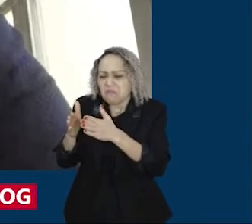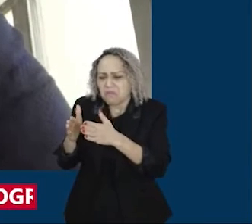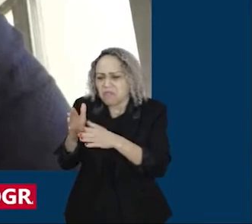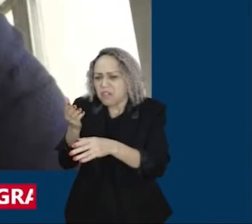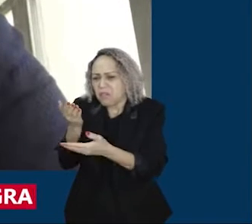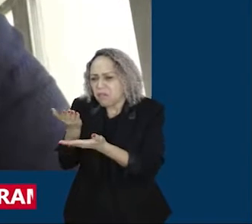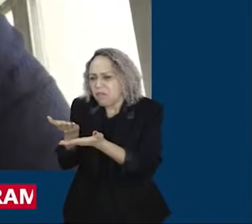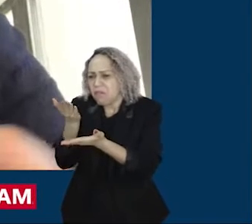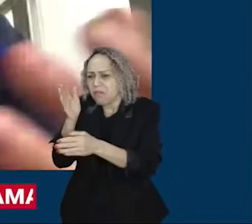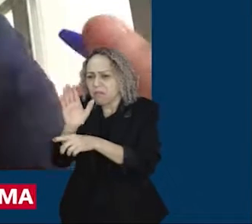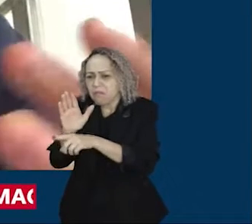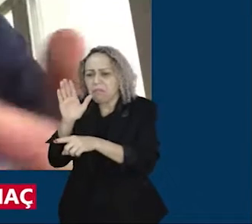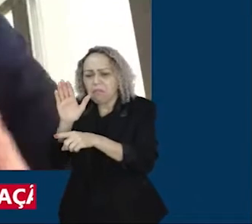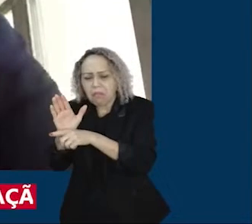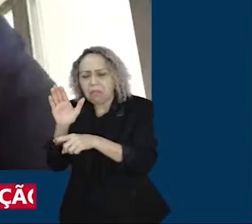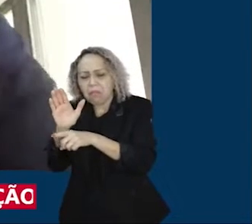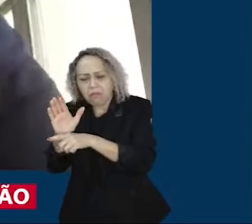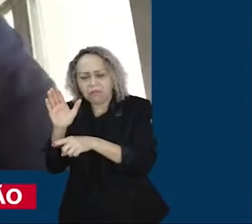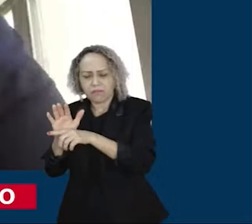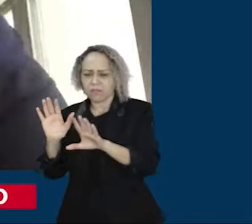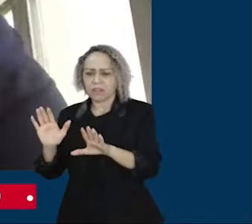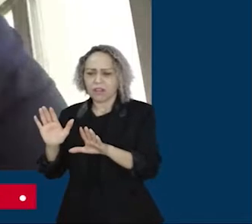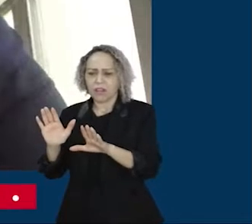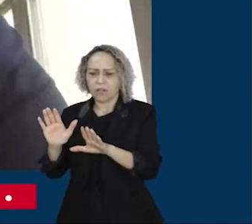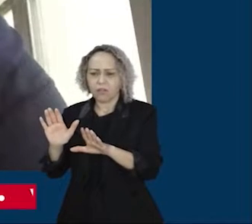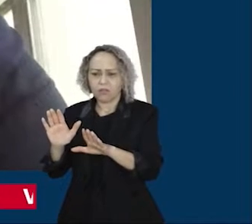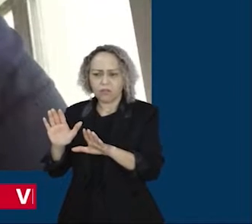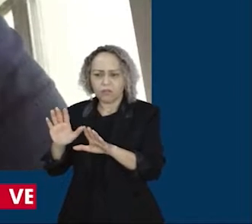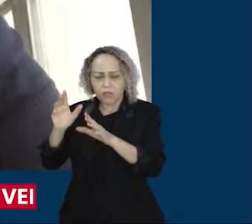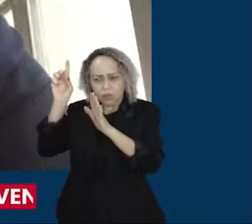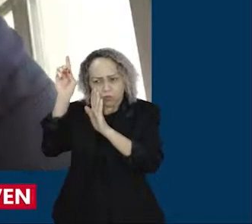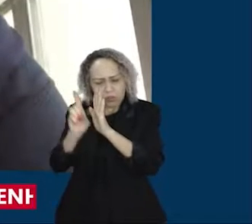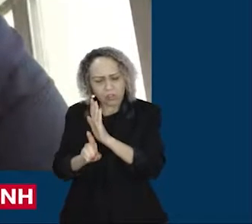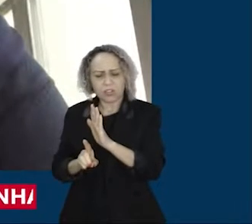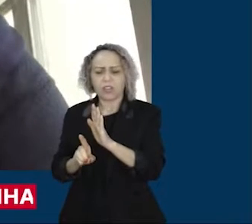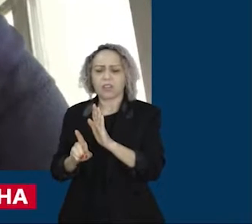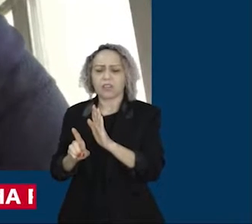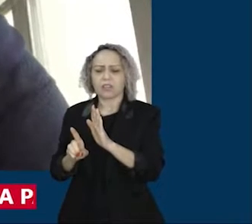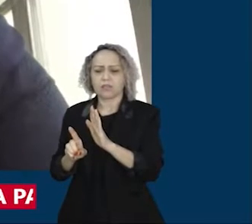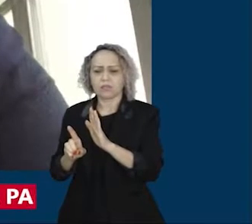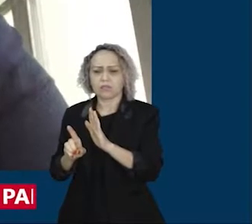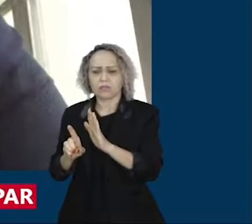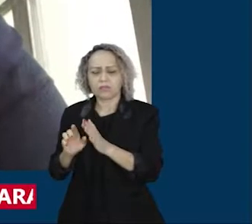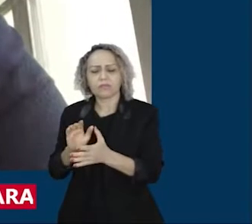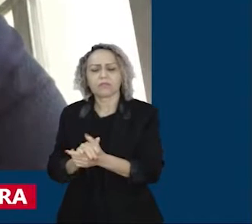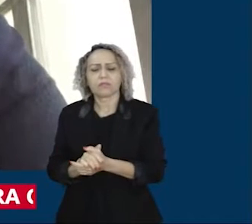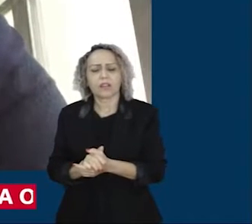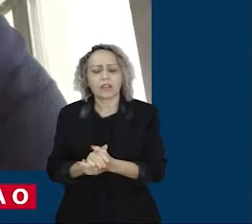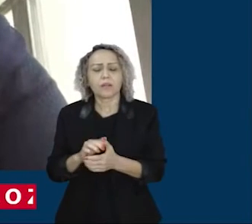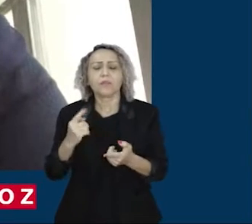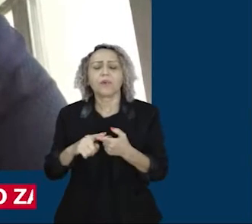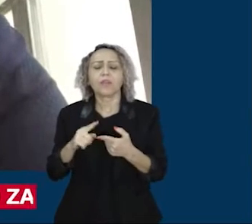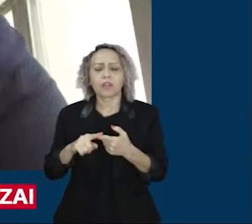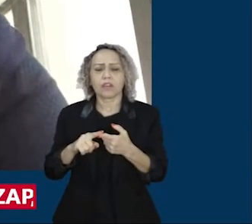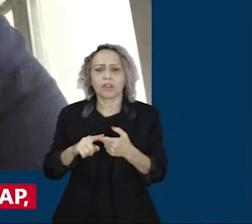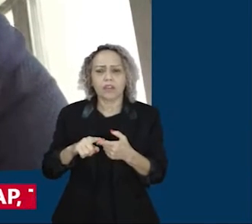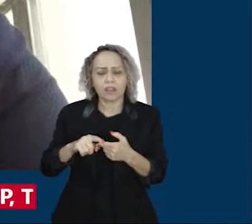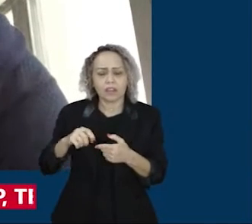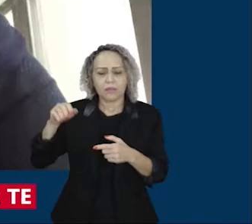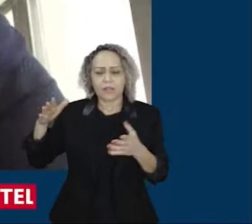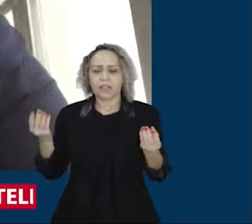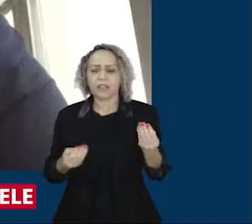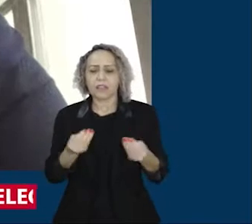que existe é a preocupação de diminuir as diferenças. Da mesma forma que nós pensamos sempre em diminuir diferenças sociais